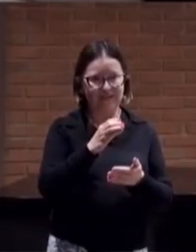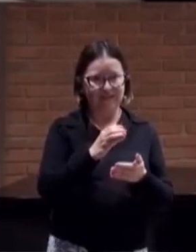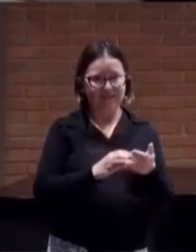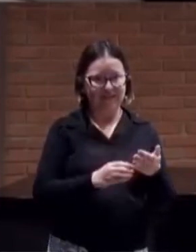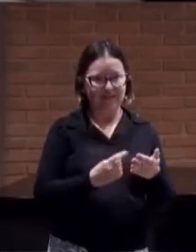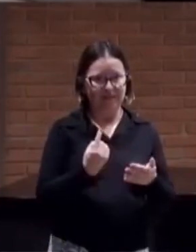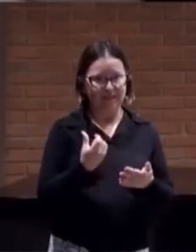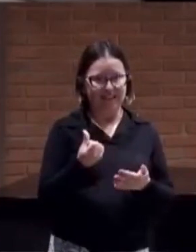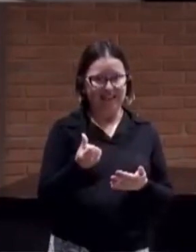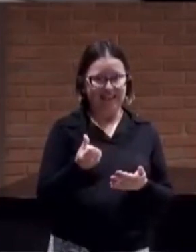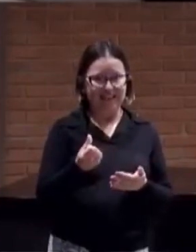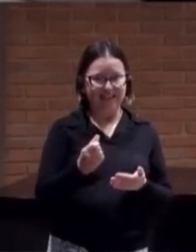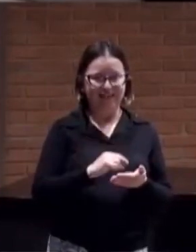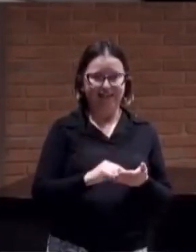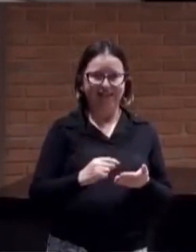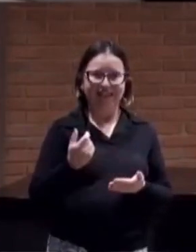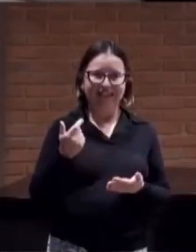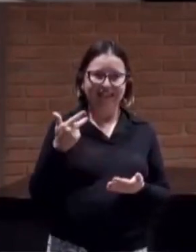16, 3.